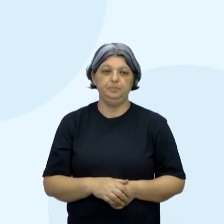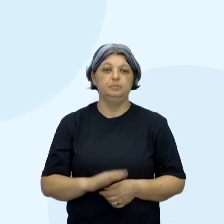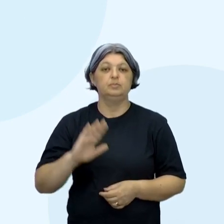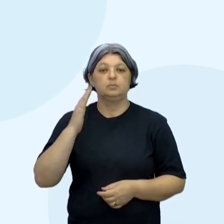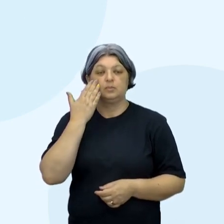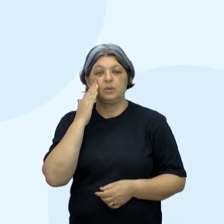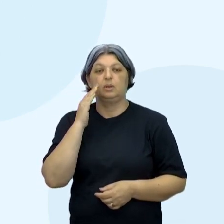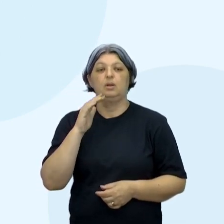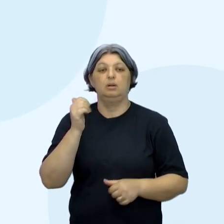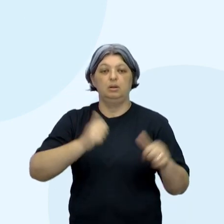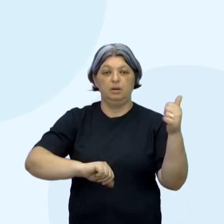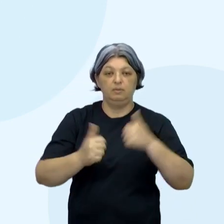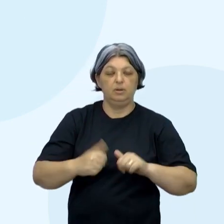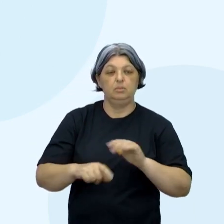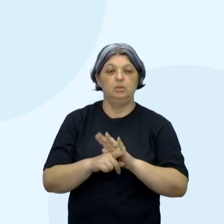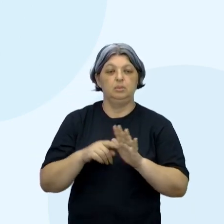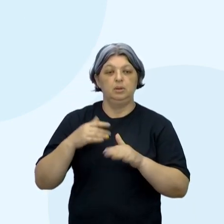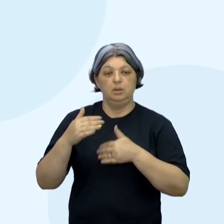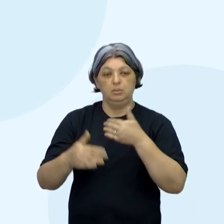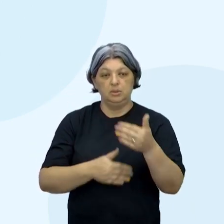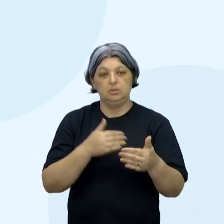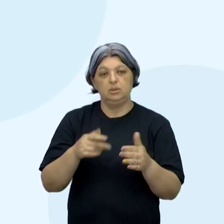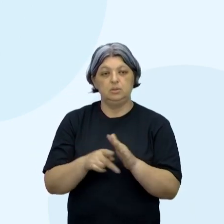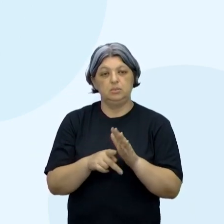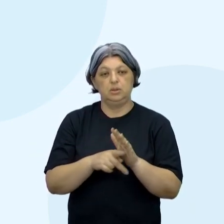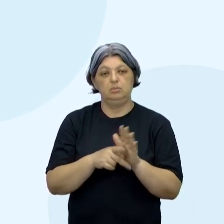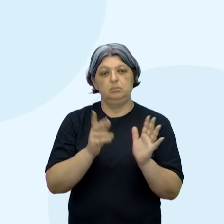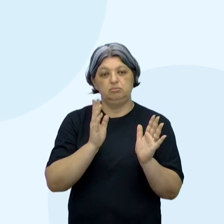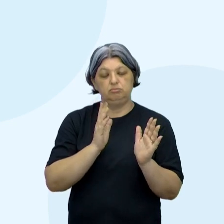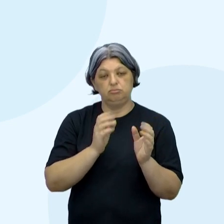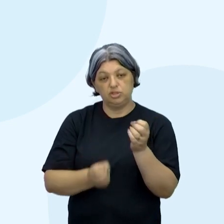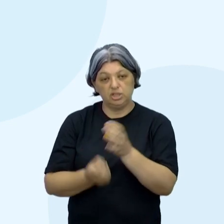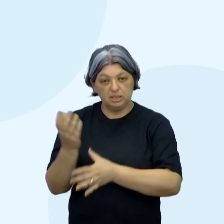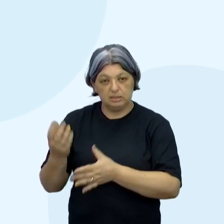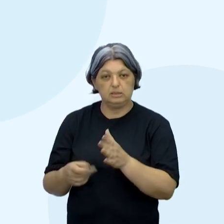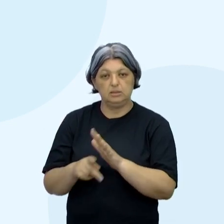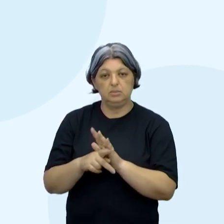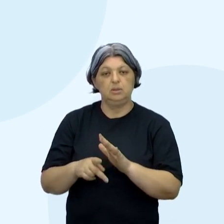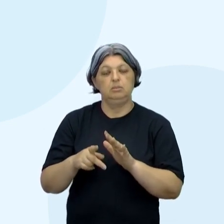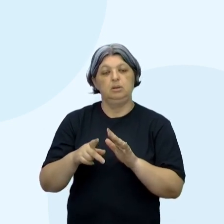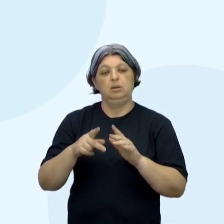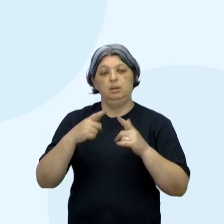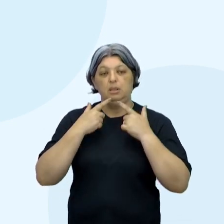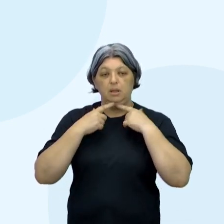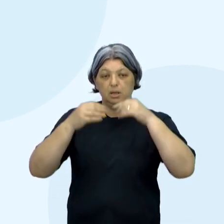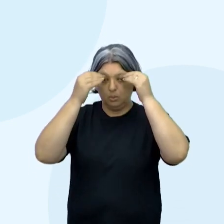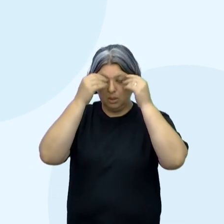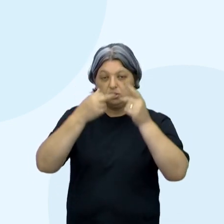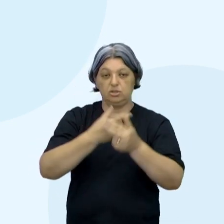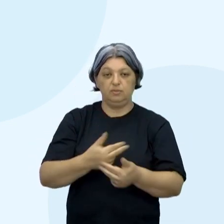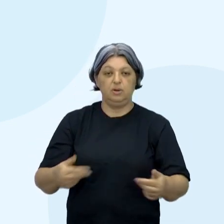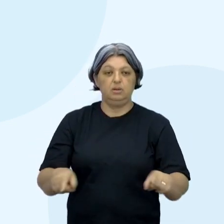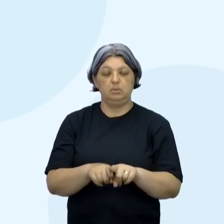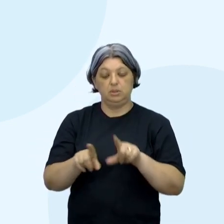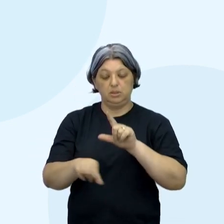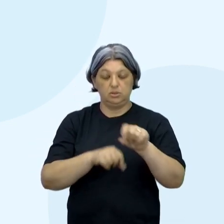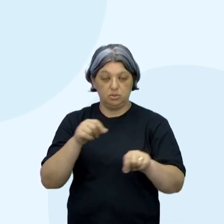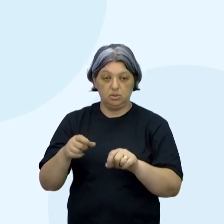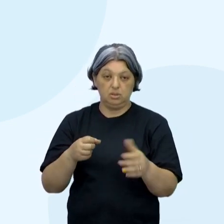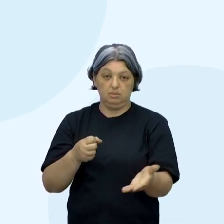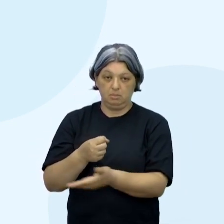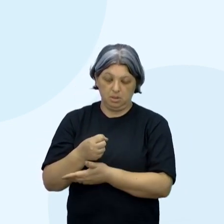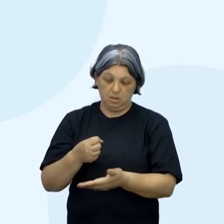e analisar processos de produção e circulação de discursos nas diferentes linguagens para fazer escolhas fundamentadas em